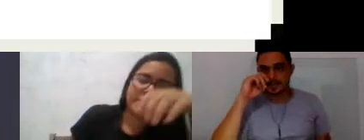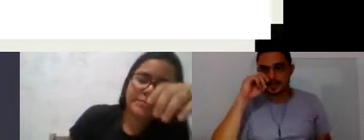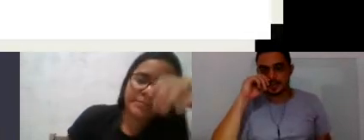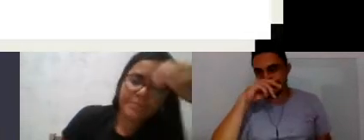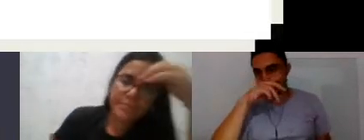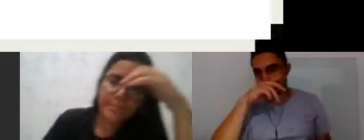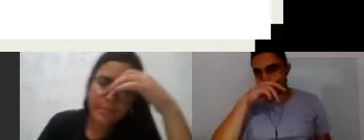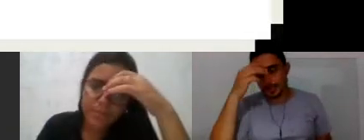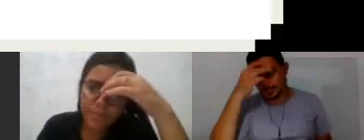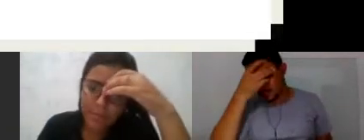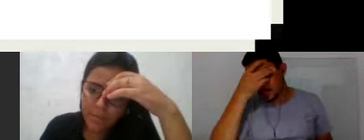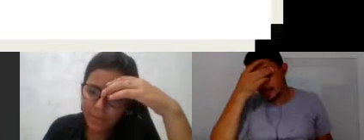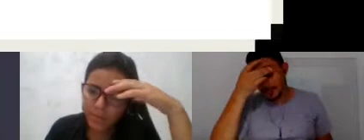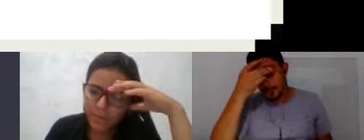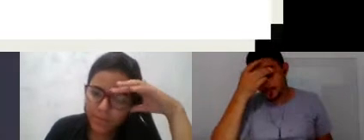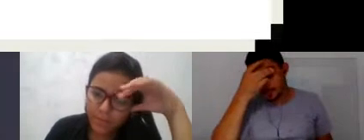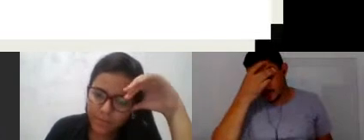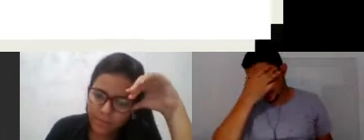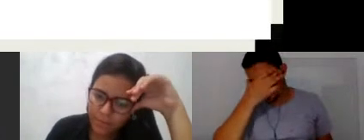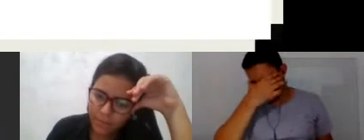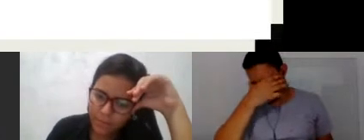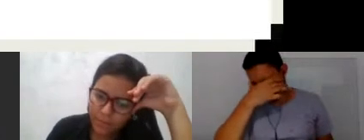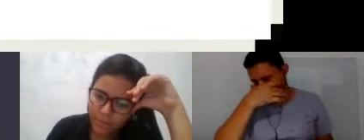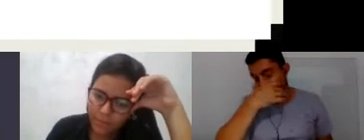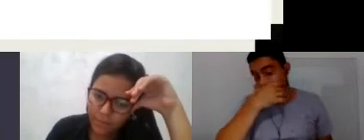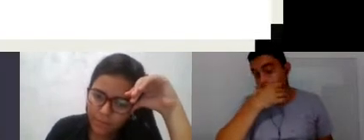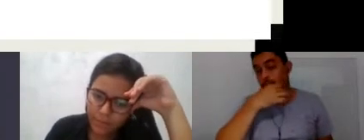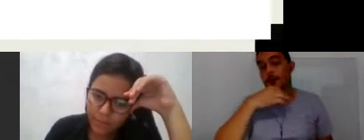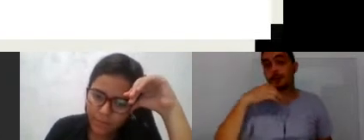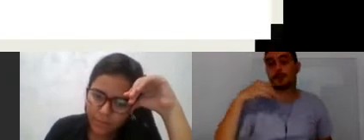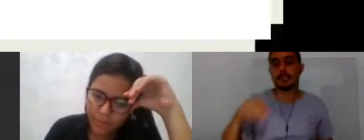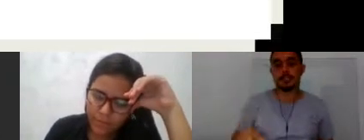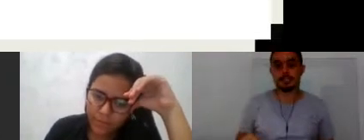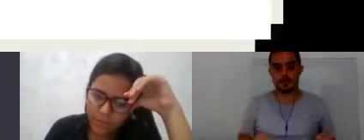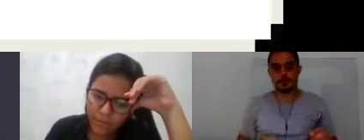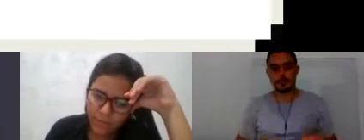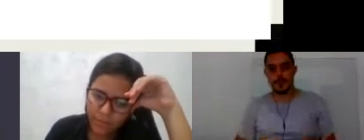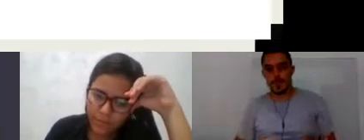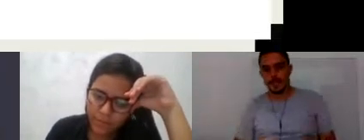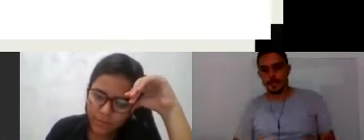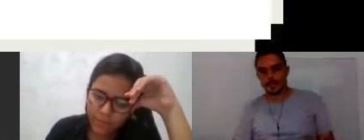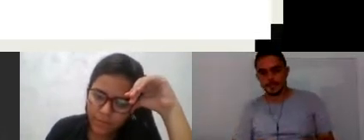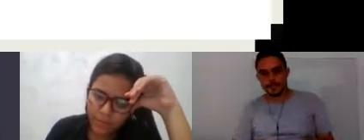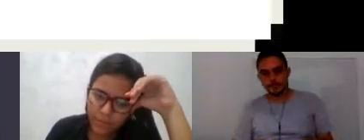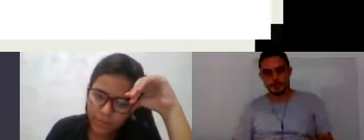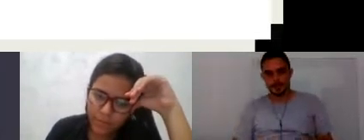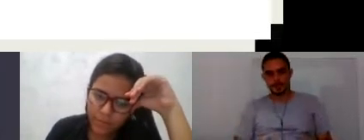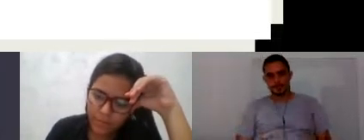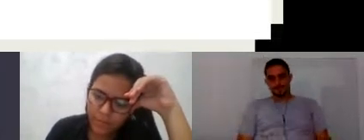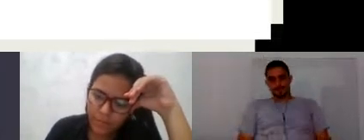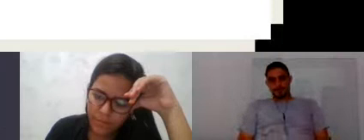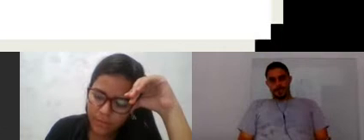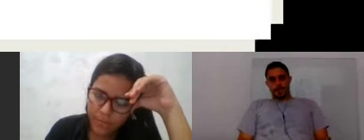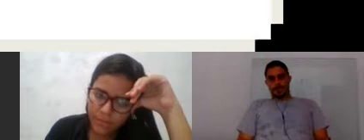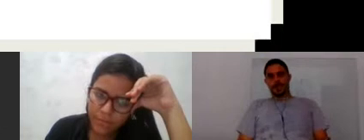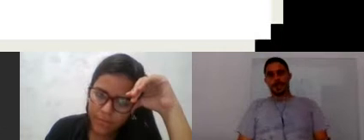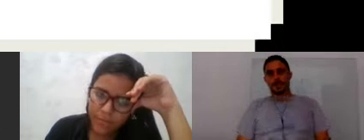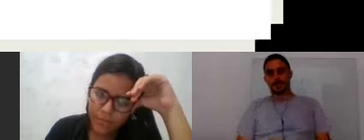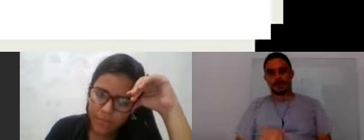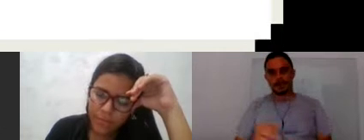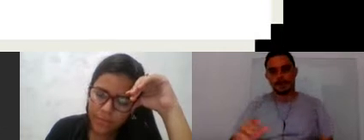depois eu falo a equação e eu mostro o cálculo para vocês. Então, a fórmula acontece assim, ó. Ele disse para vocês,